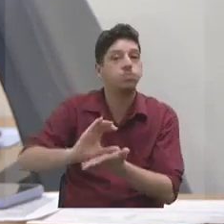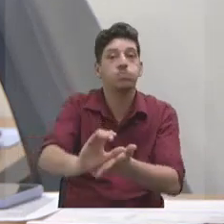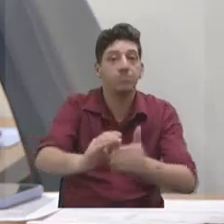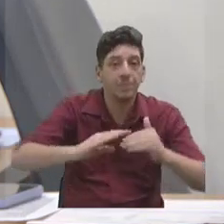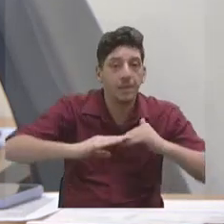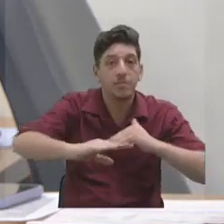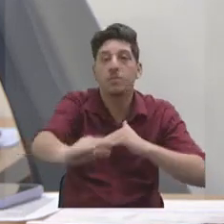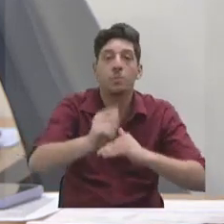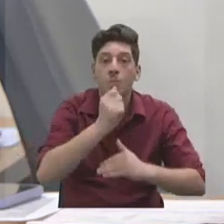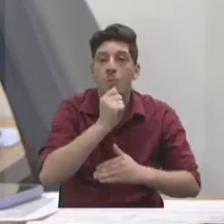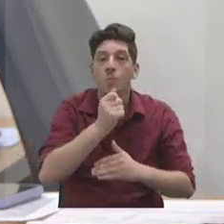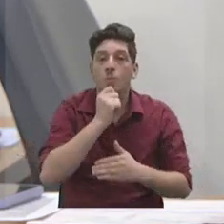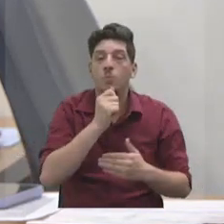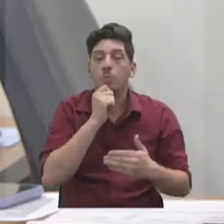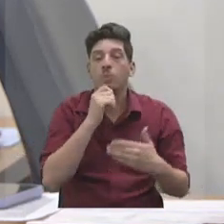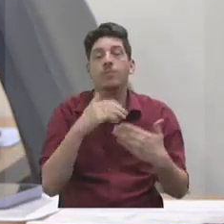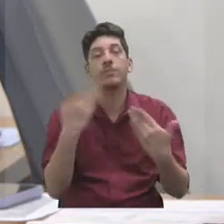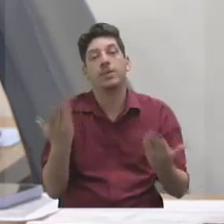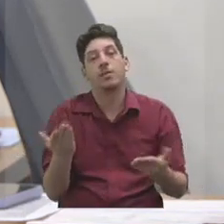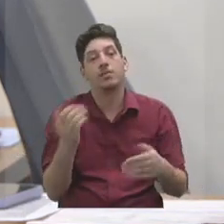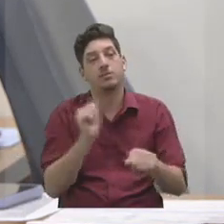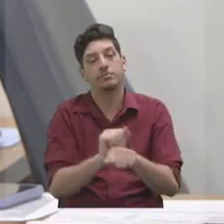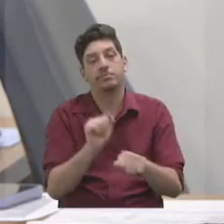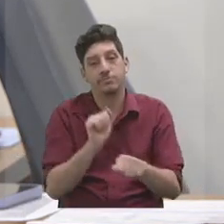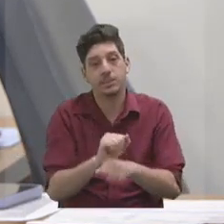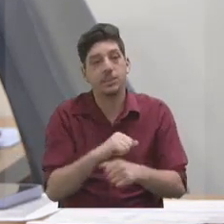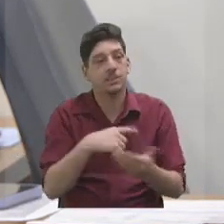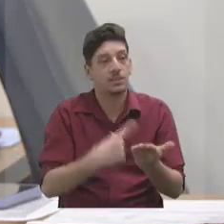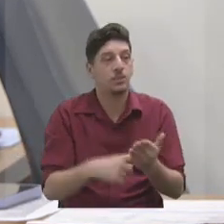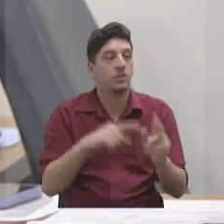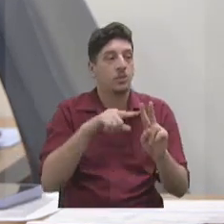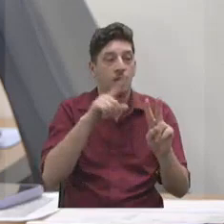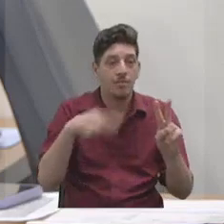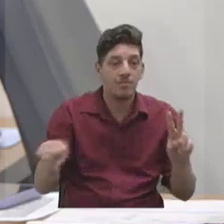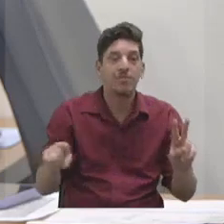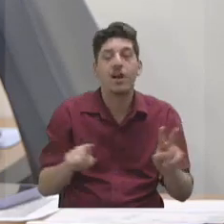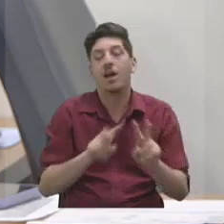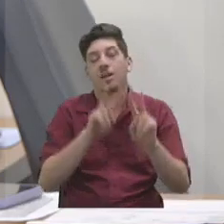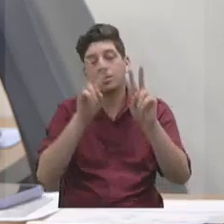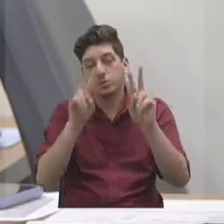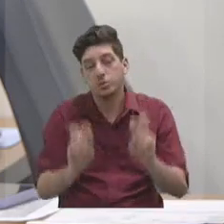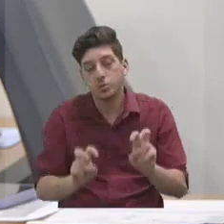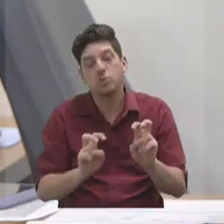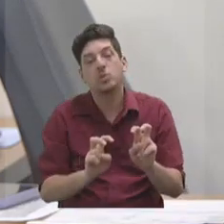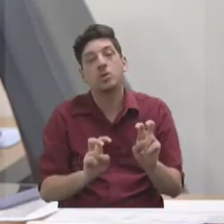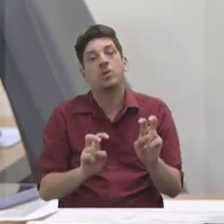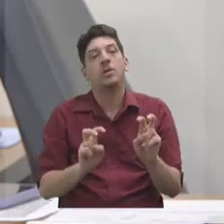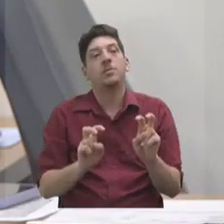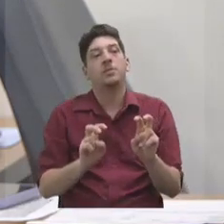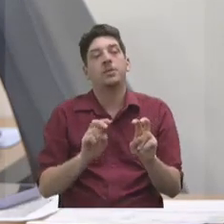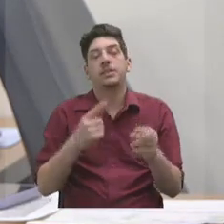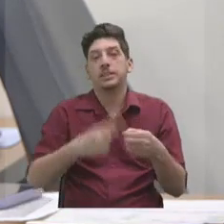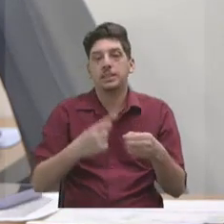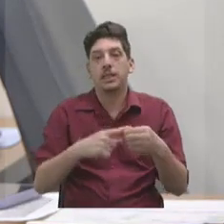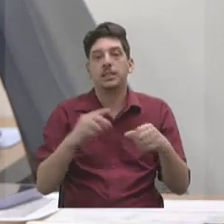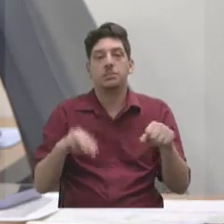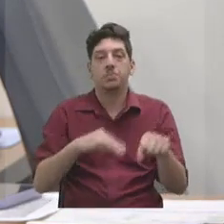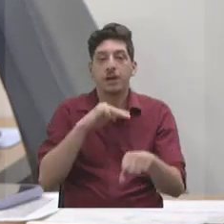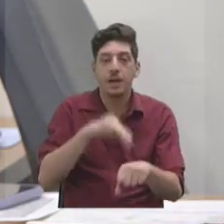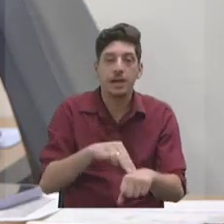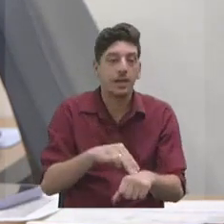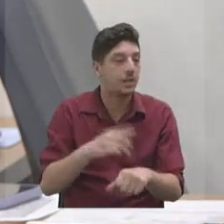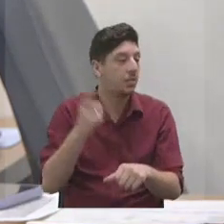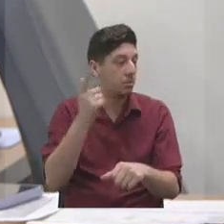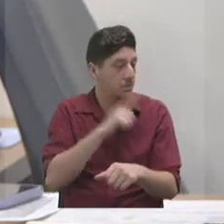e a gente espera até com esse acordo da Vale com relação a Mariana possa ser